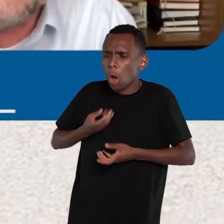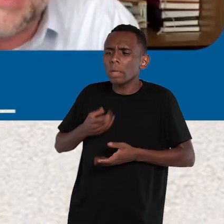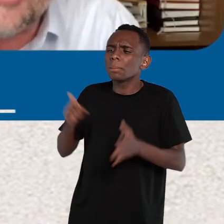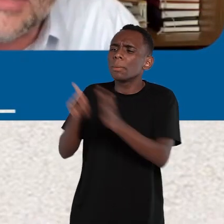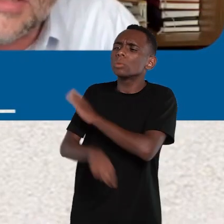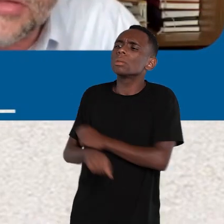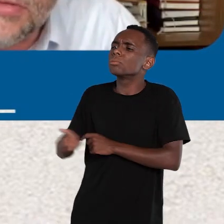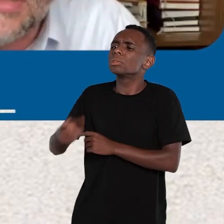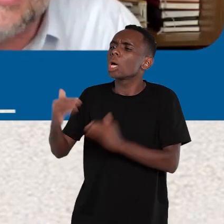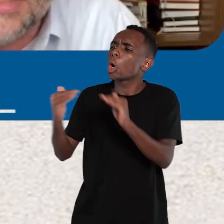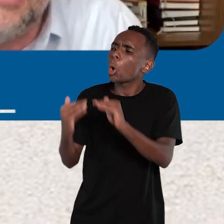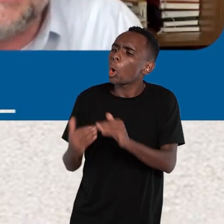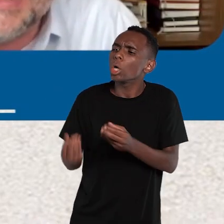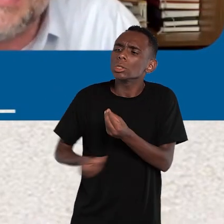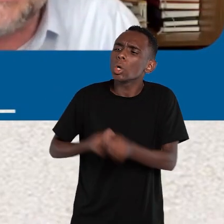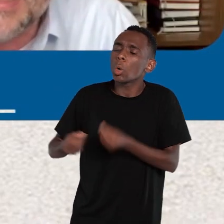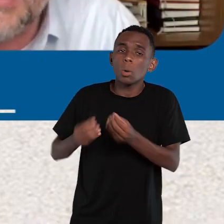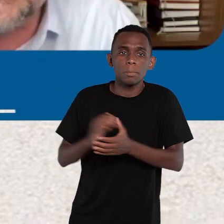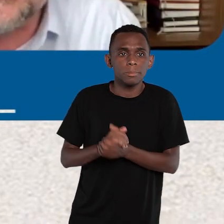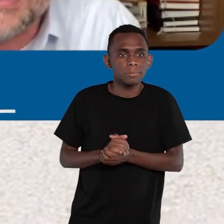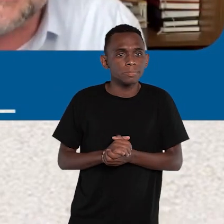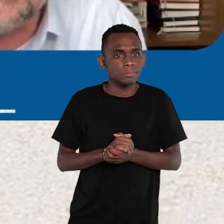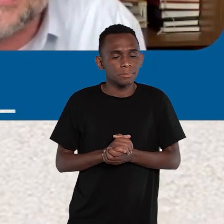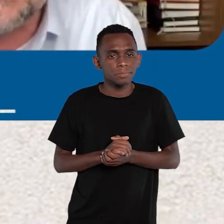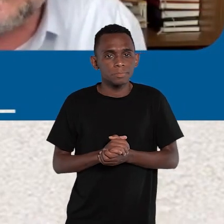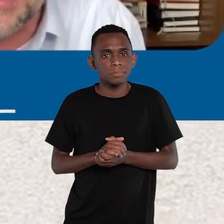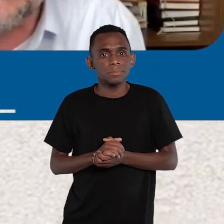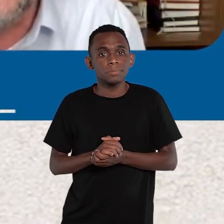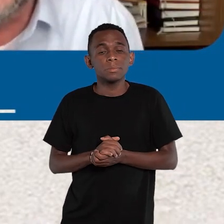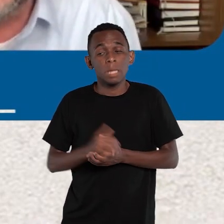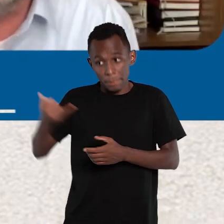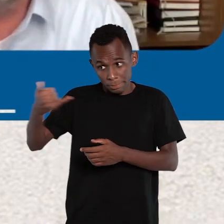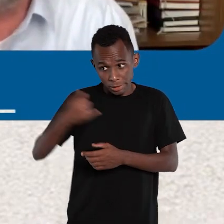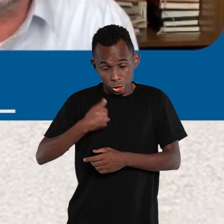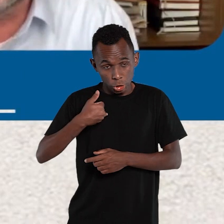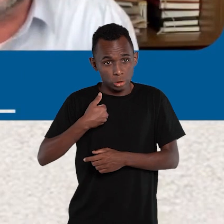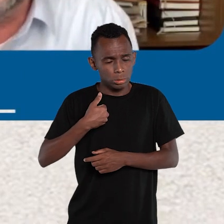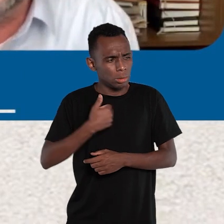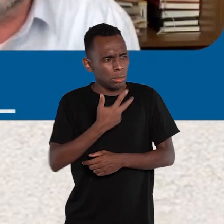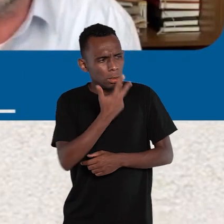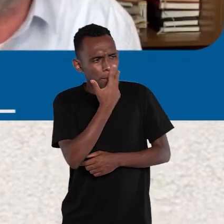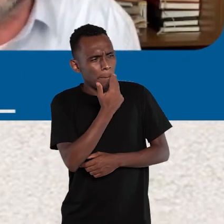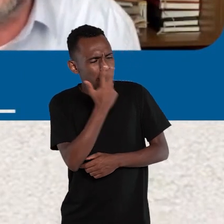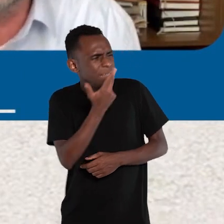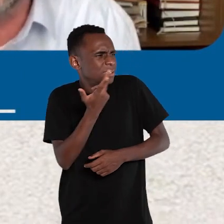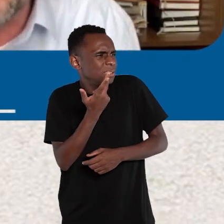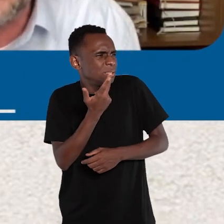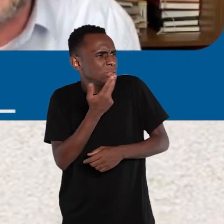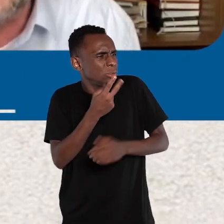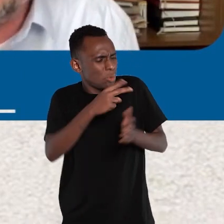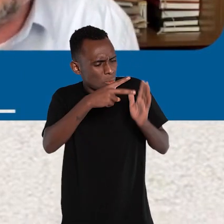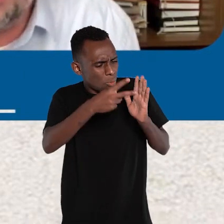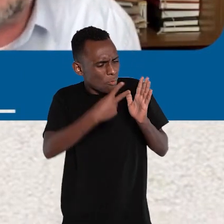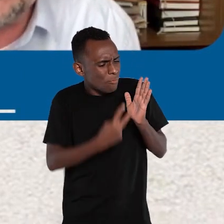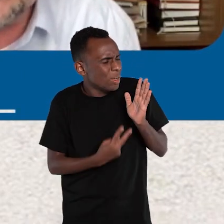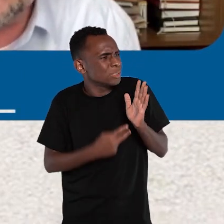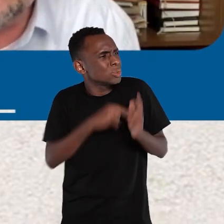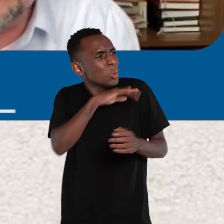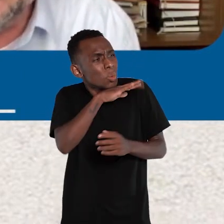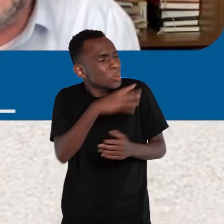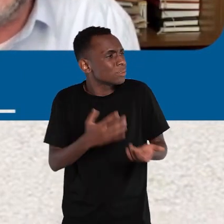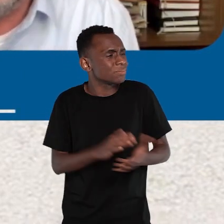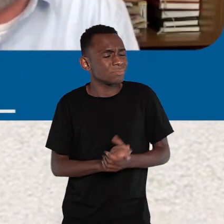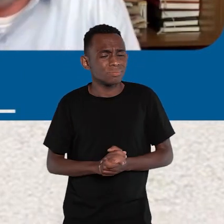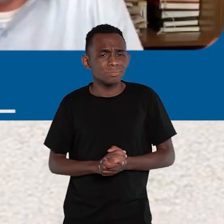o que você acha disso? Eu receberia as piores notícias dos seus lindos lábios. Ele me disse assim: parece um verso ruim de um bolero